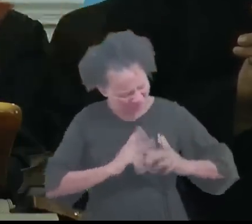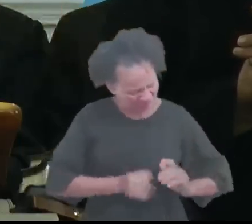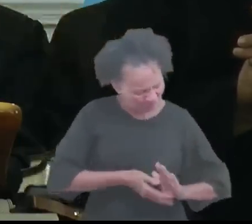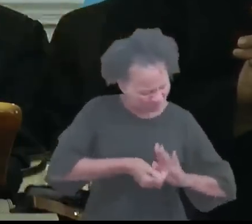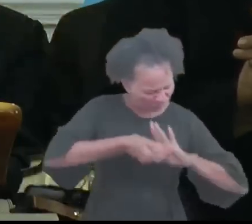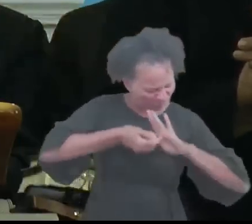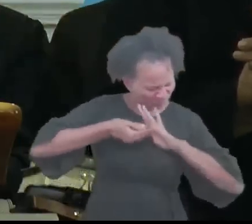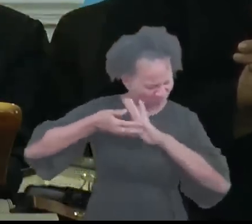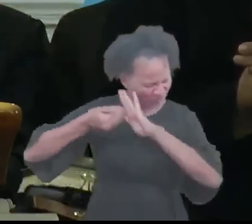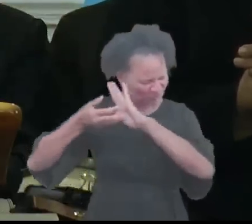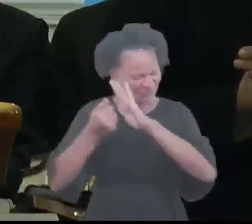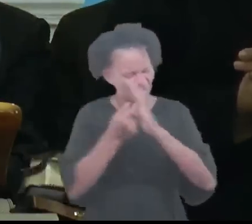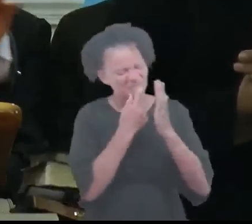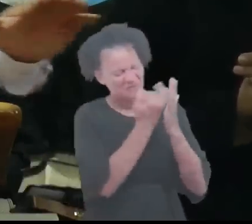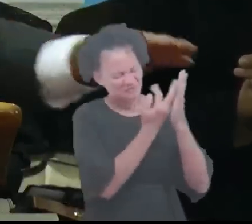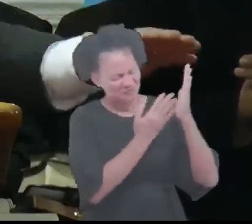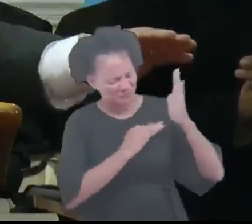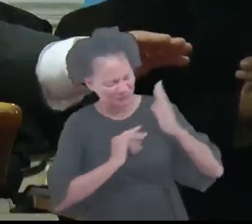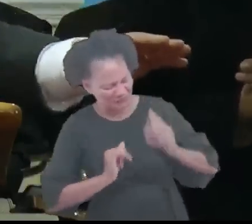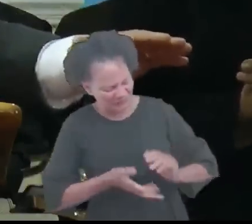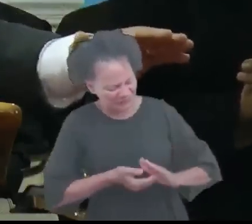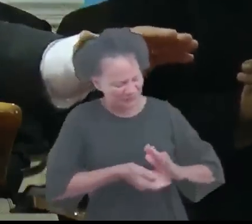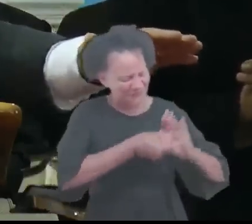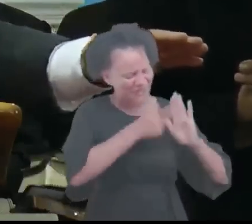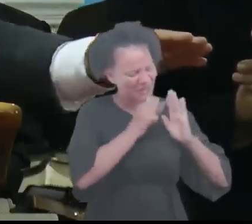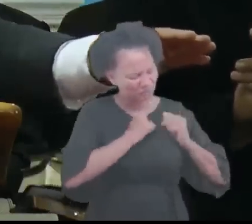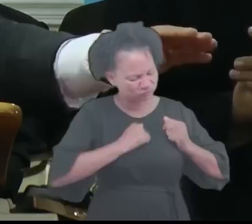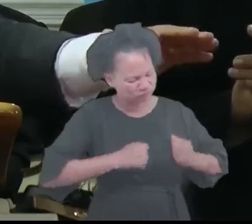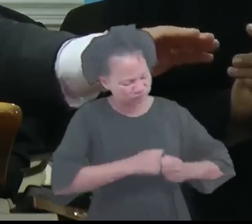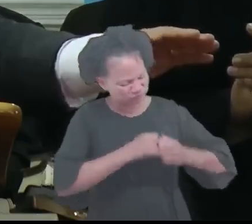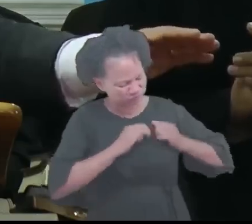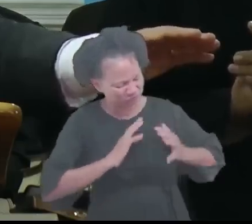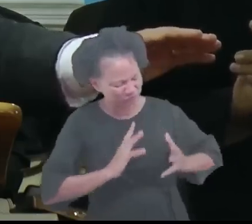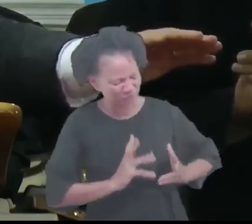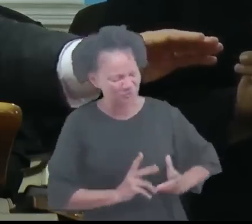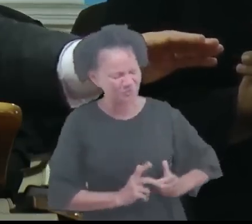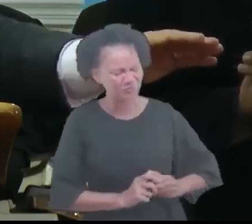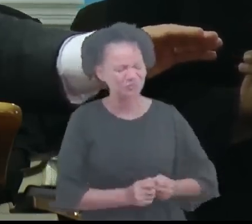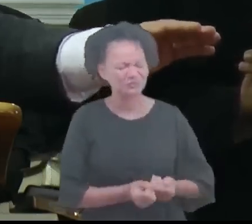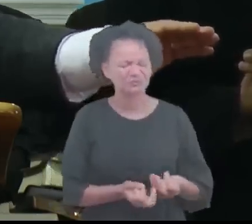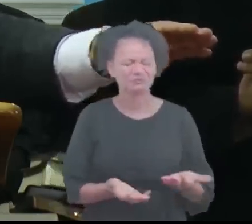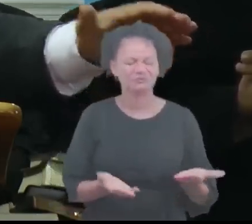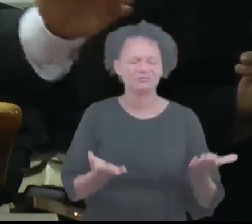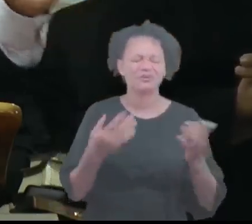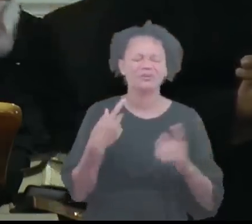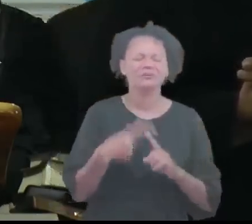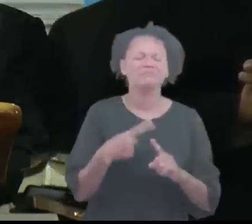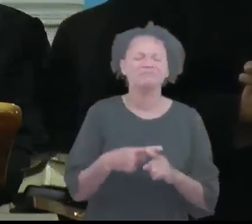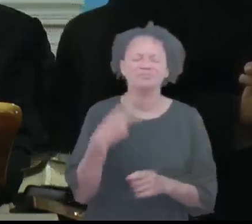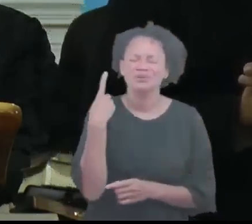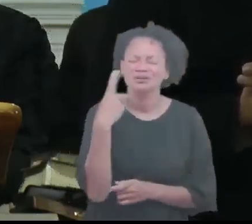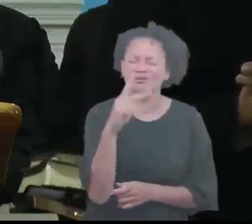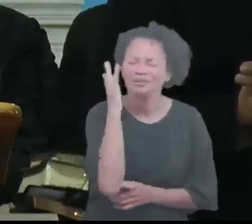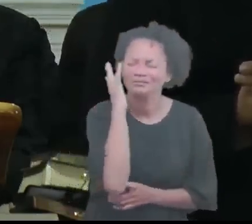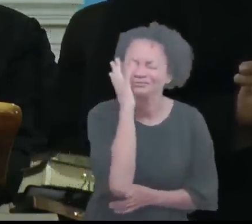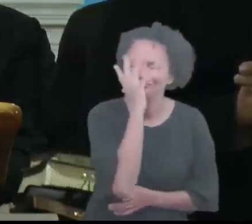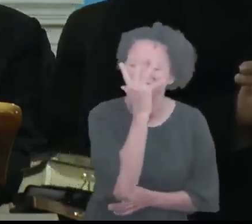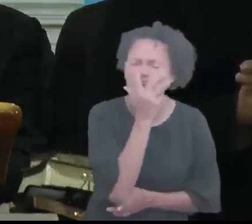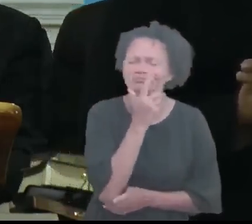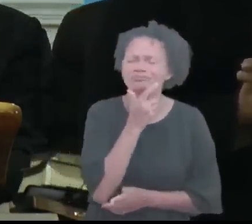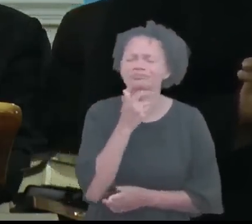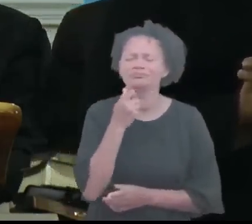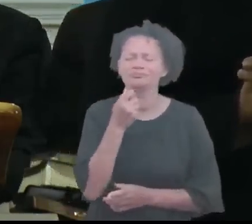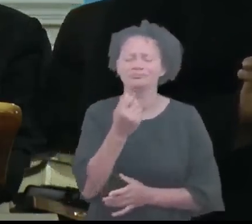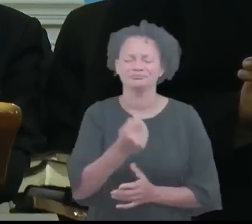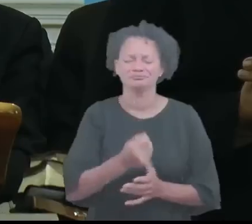Eu passo meu sangue e eu passo a minha água. E você vai ficar linda, porque tu és formosa.